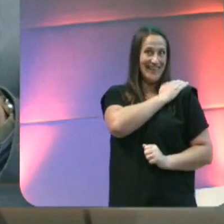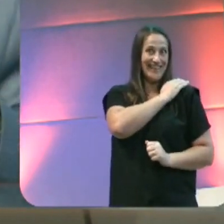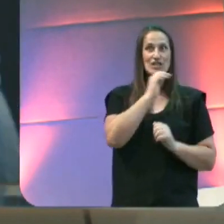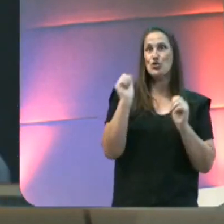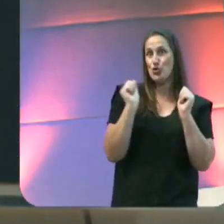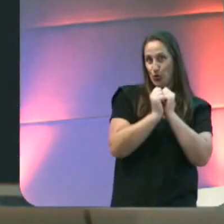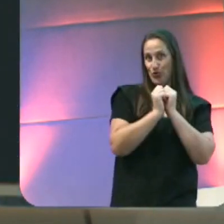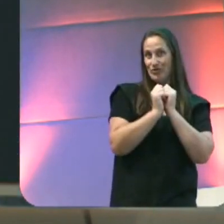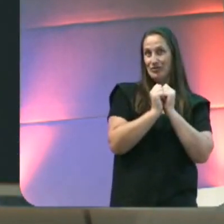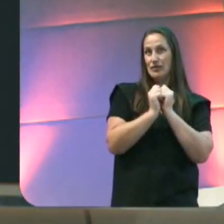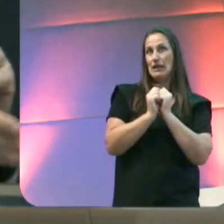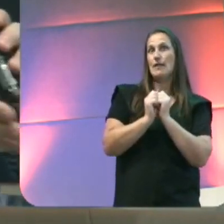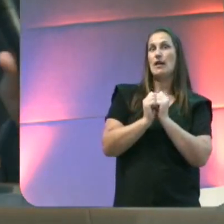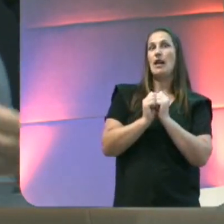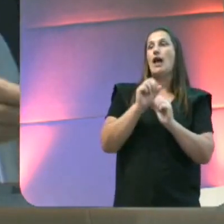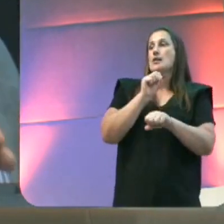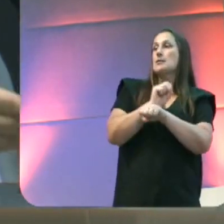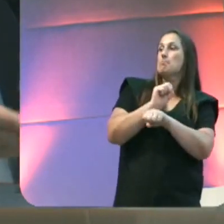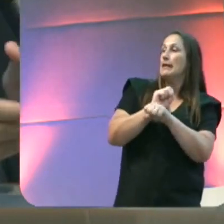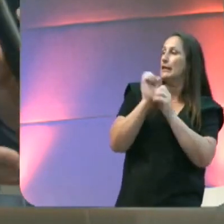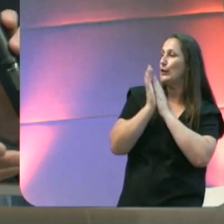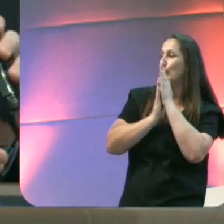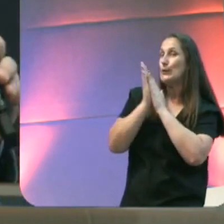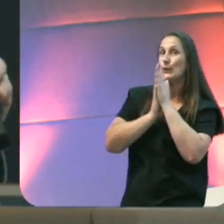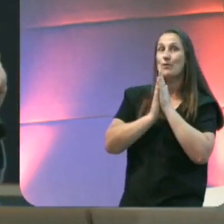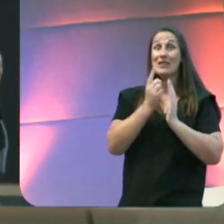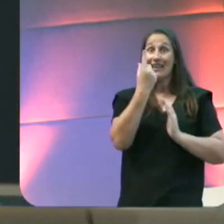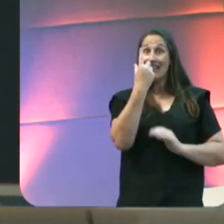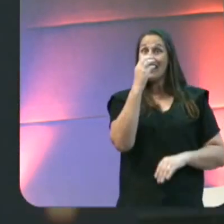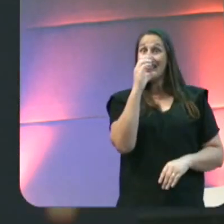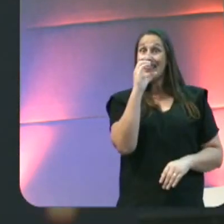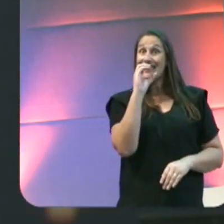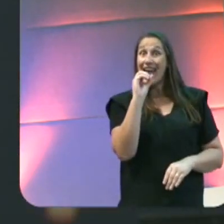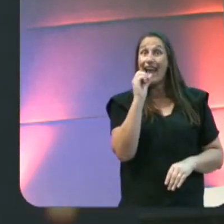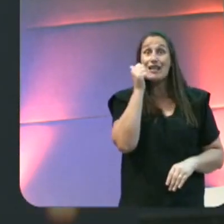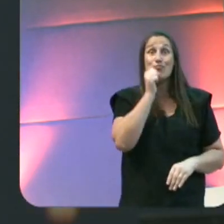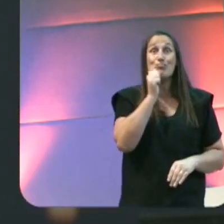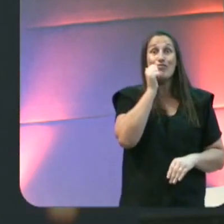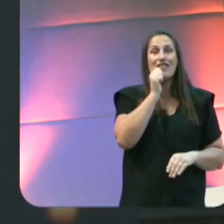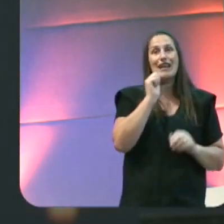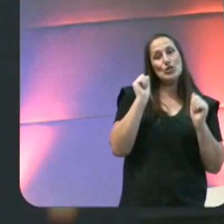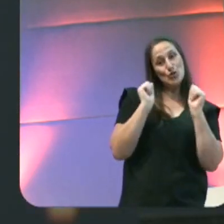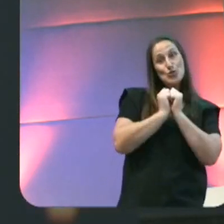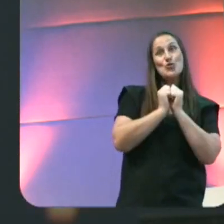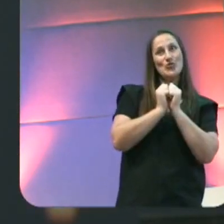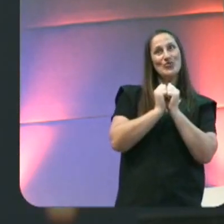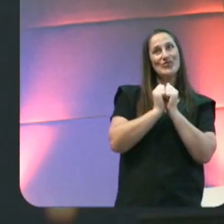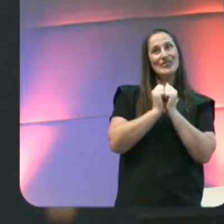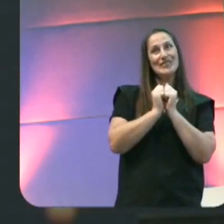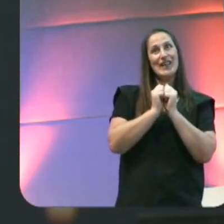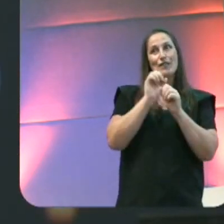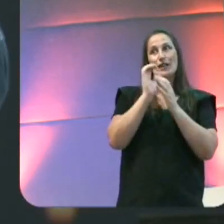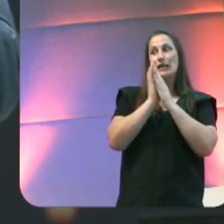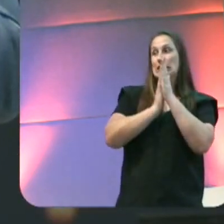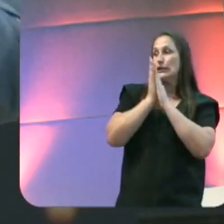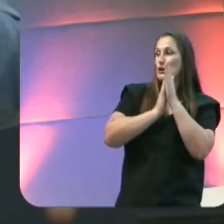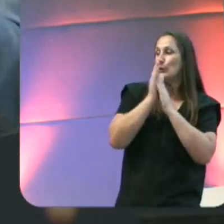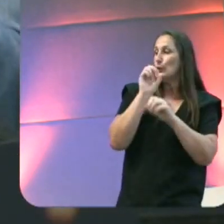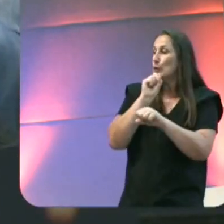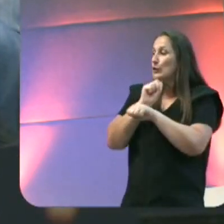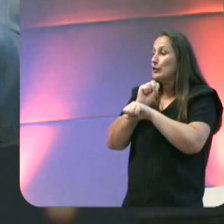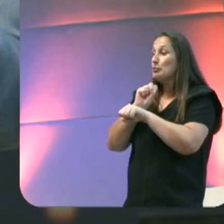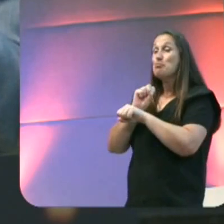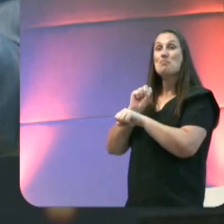tá? E essas 10 mulheres que estão aqui são as madrinhas do casamento, tá? E elas